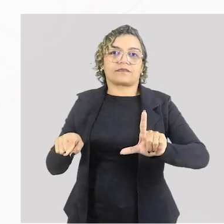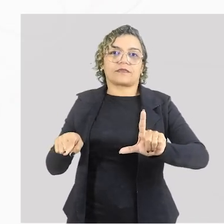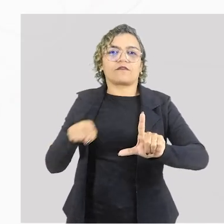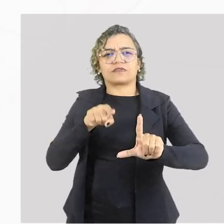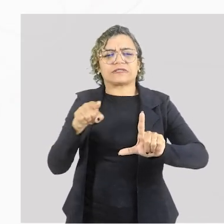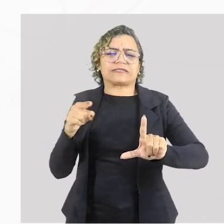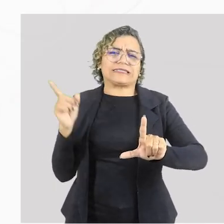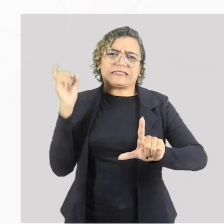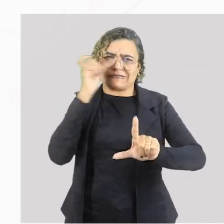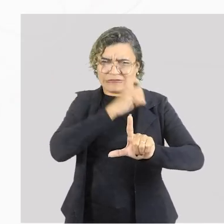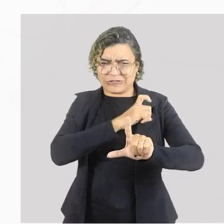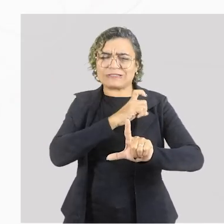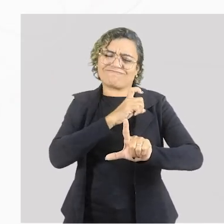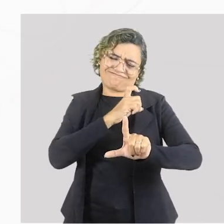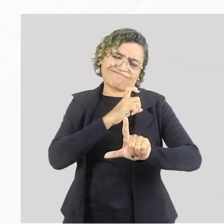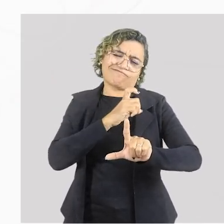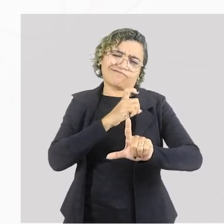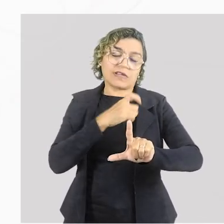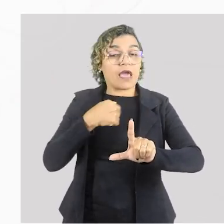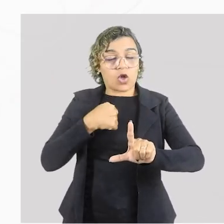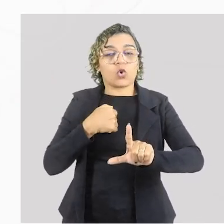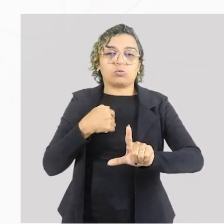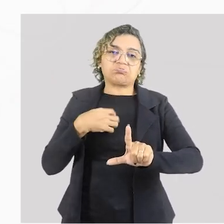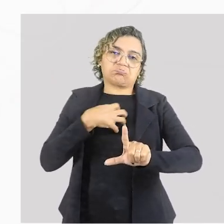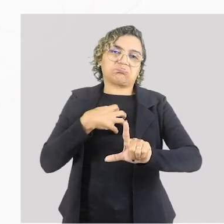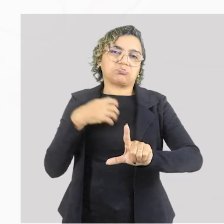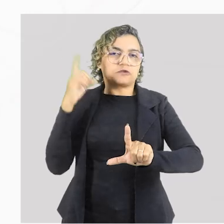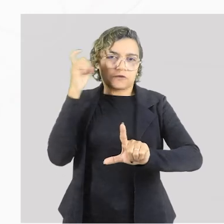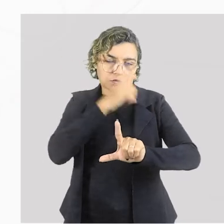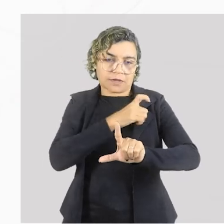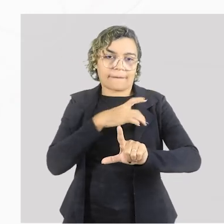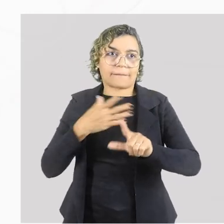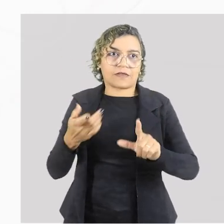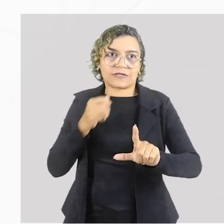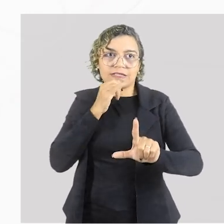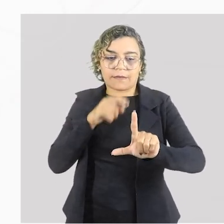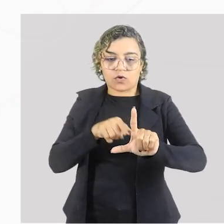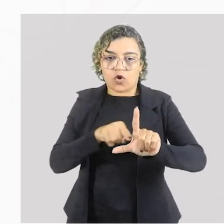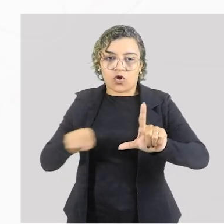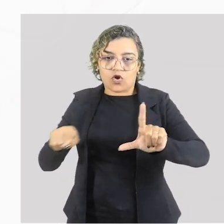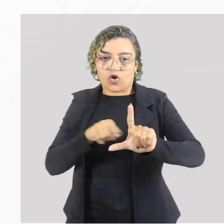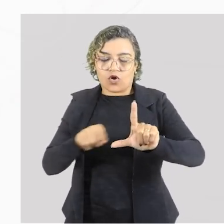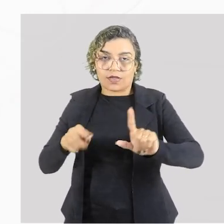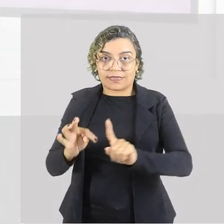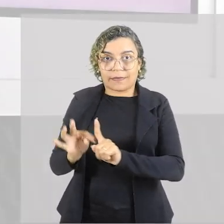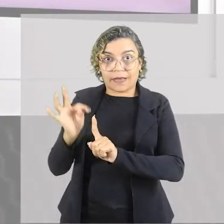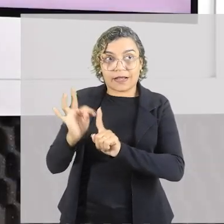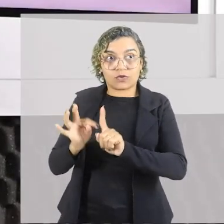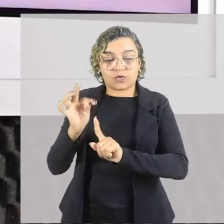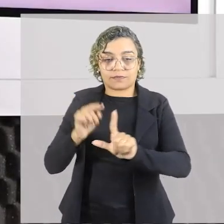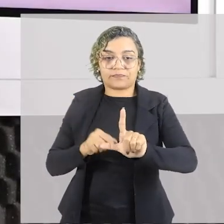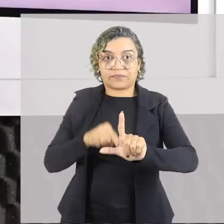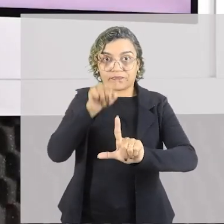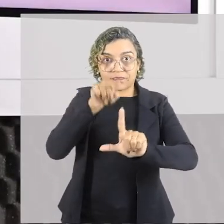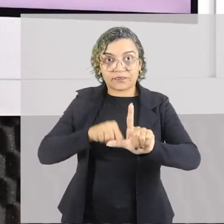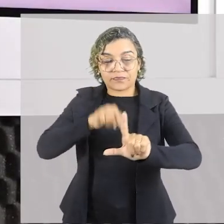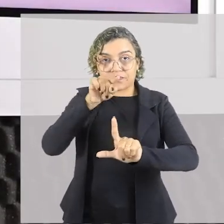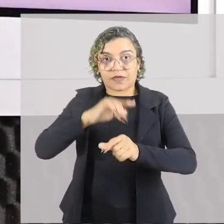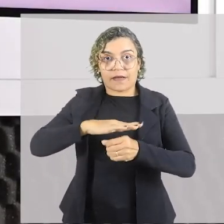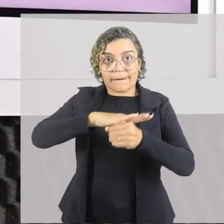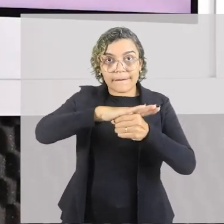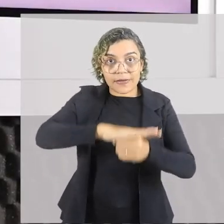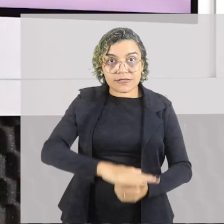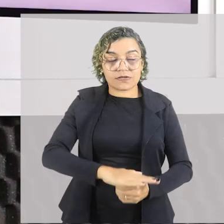né? Pode ser que você tenha também. Aqui nesse eixo aqui, gente, eu tenho a temperatura. E aqui nesse eixo a pressão de